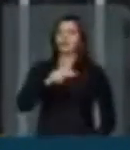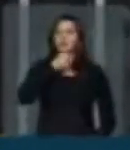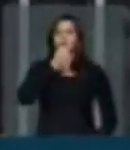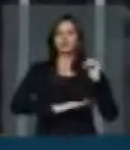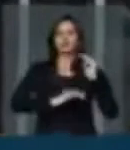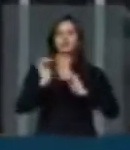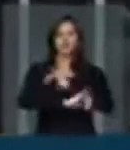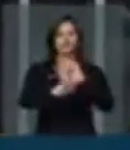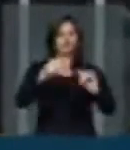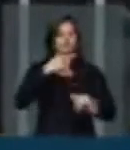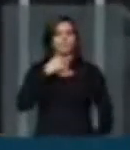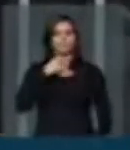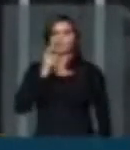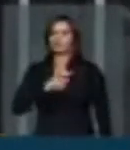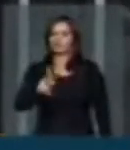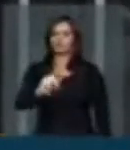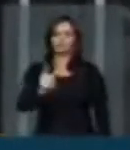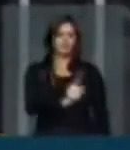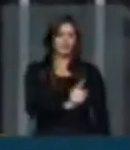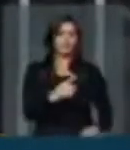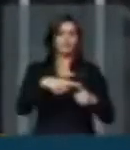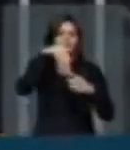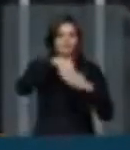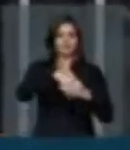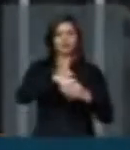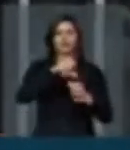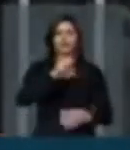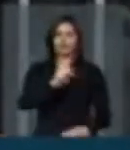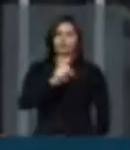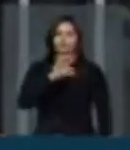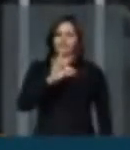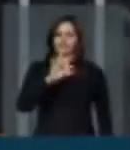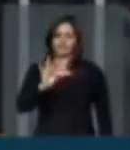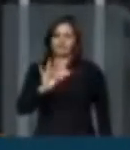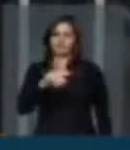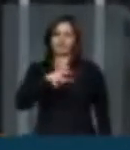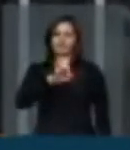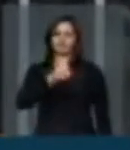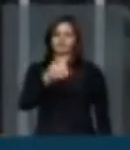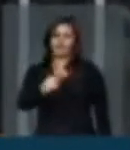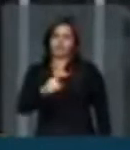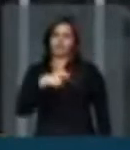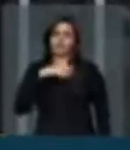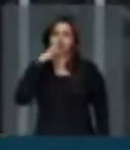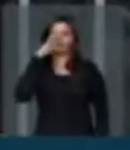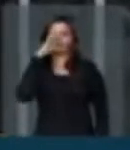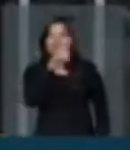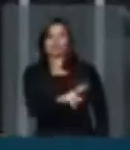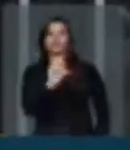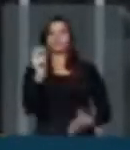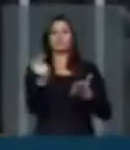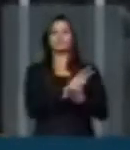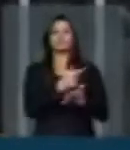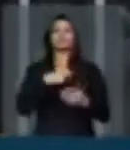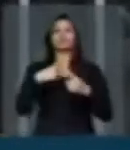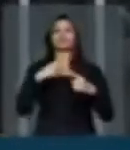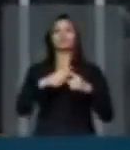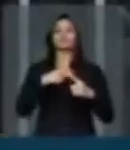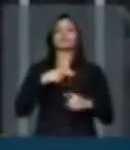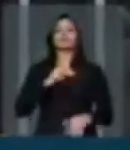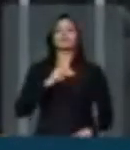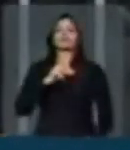prosperar. E num ambiente de julgamento do Mensalão, é bom que estejamos atentos para qualquer tentativa de vinda do